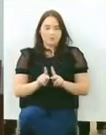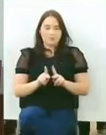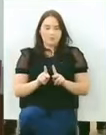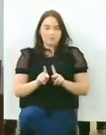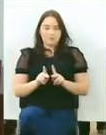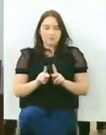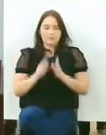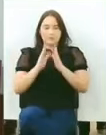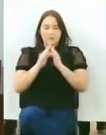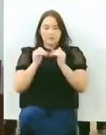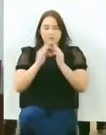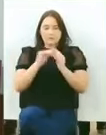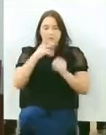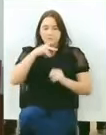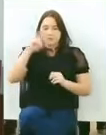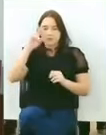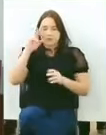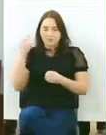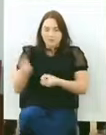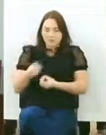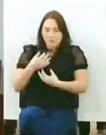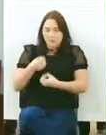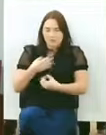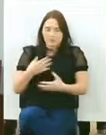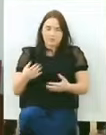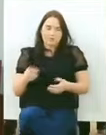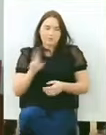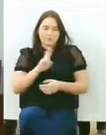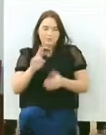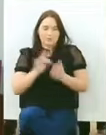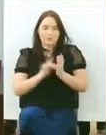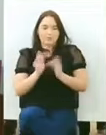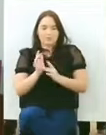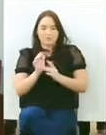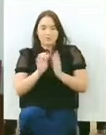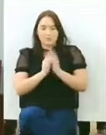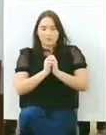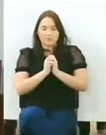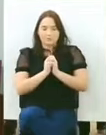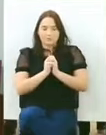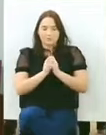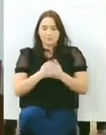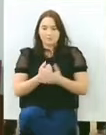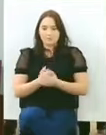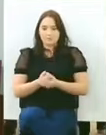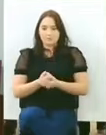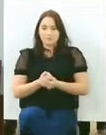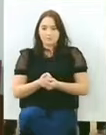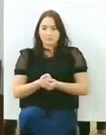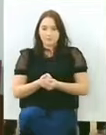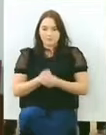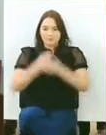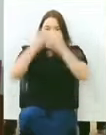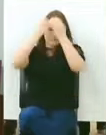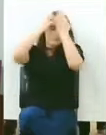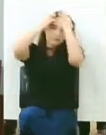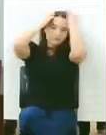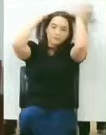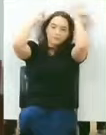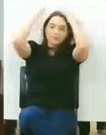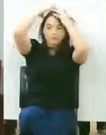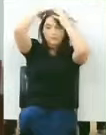e paz. Nós pedimos que o Senhor nos ensine, em nome de Jesus. Amém.